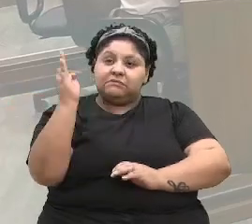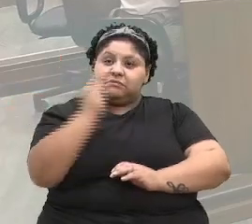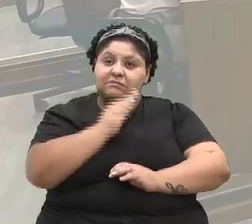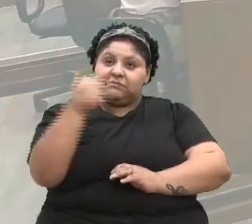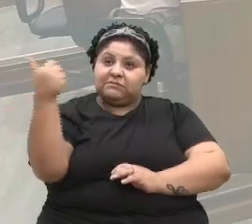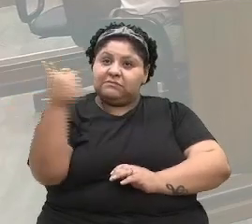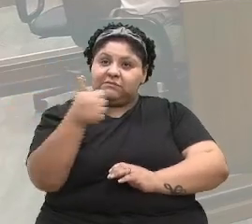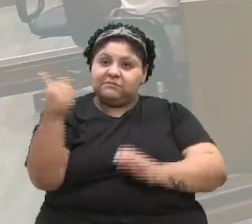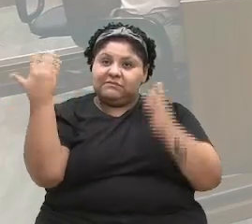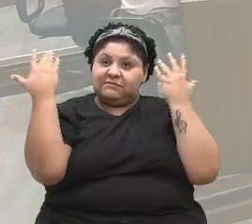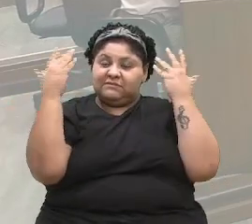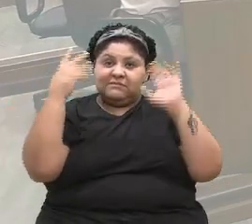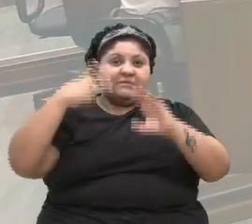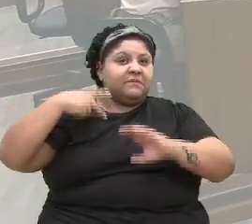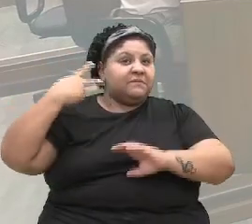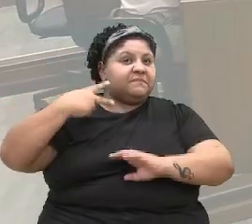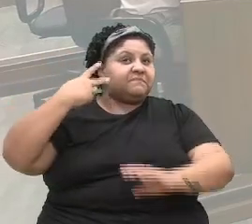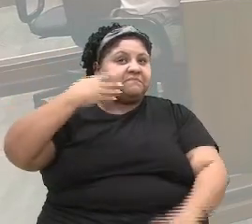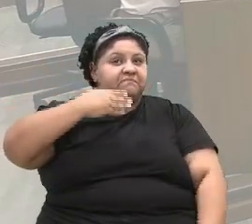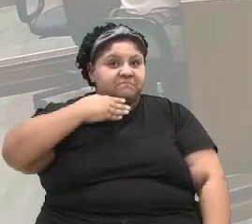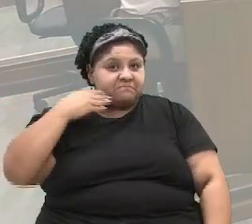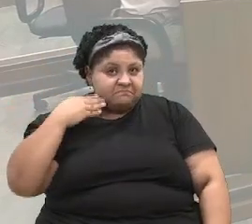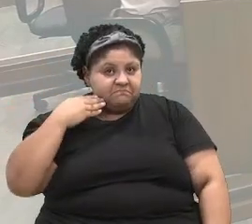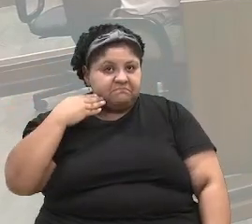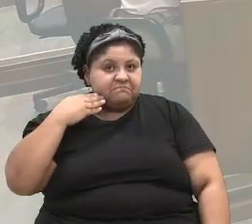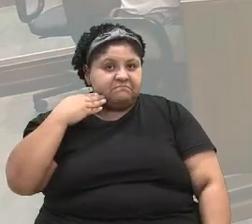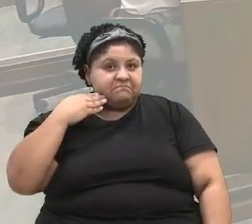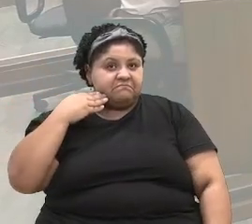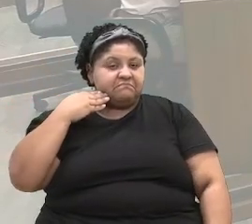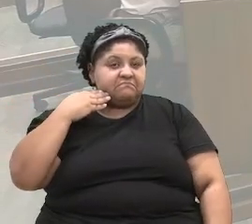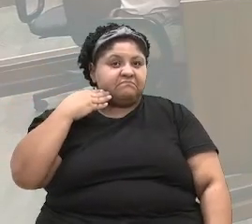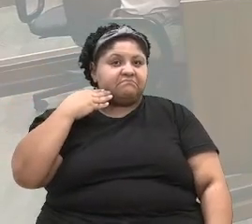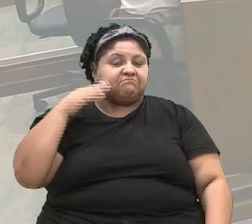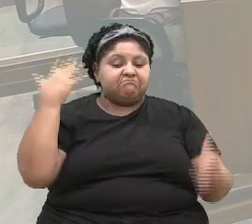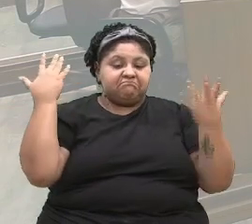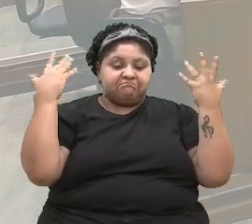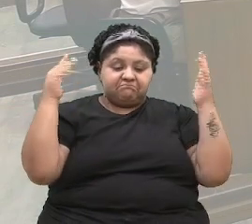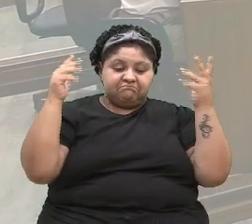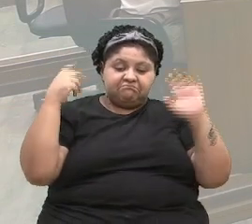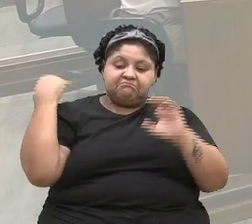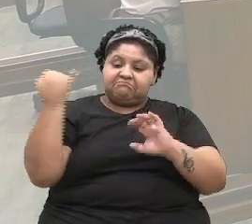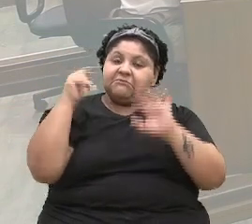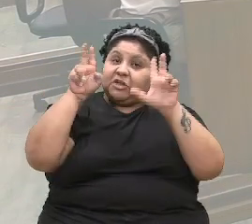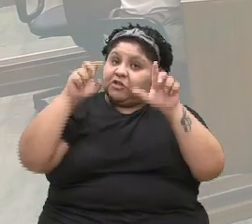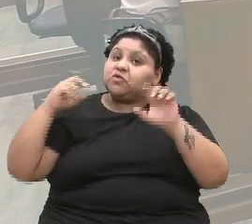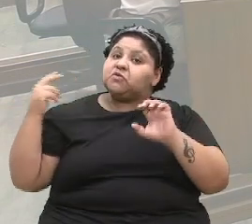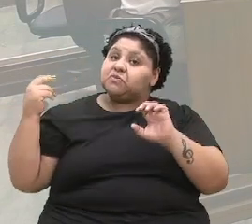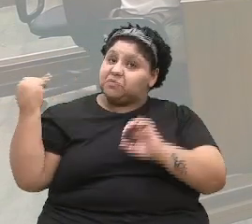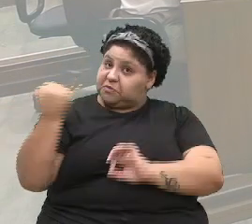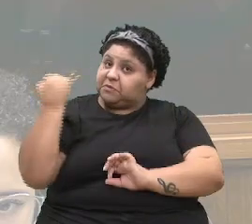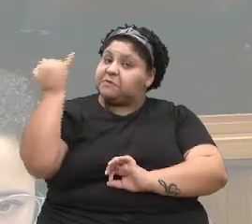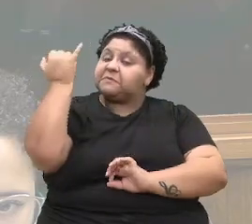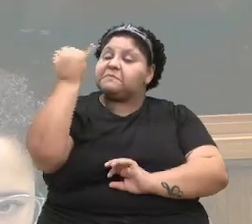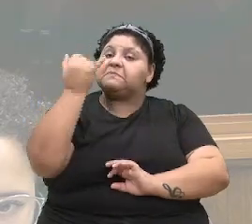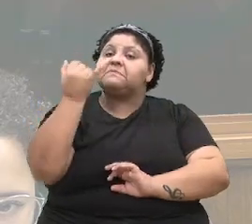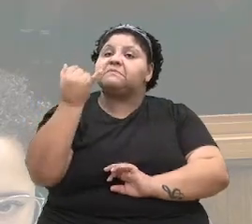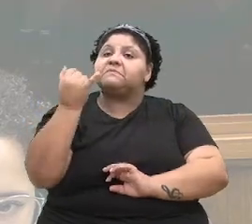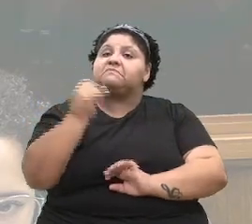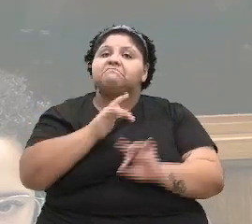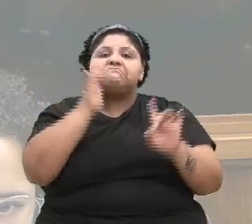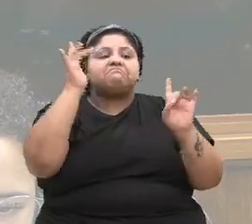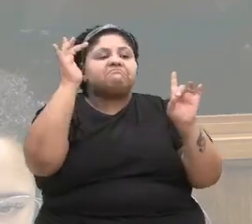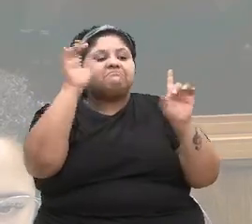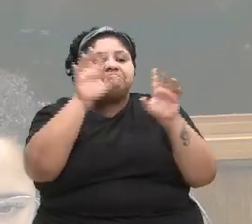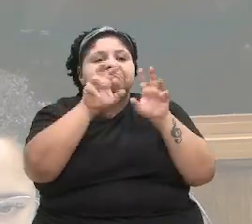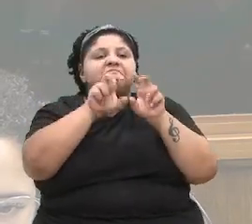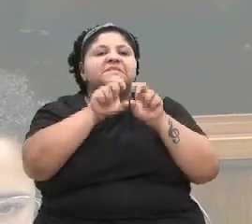Primeiro, parabenizar o vereador Bortola pela proposição oportuna, importante. Aline, que testemunho bonito, né?